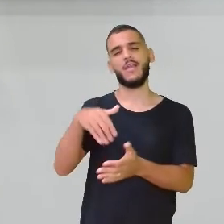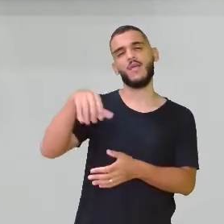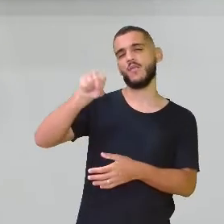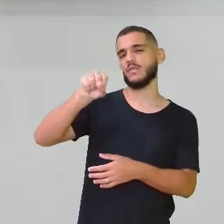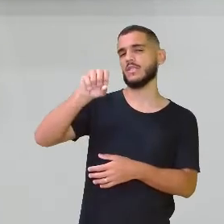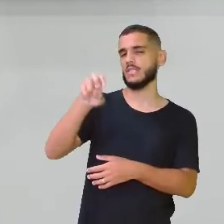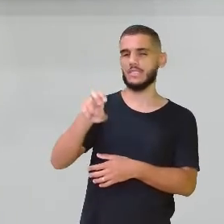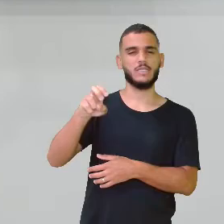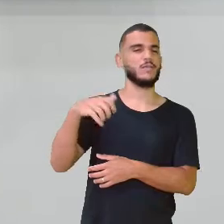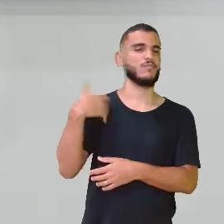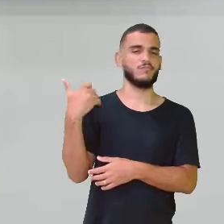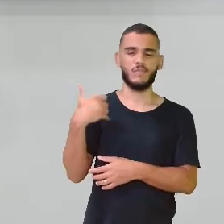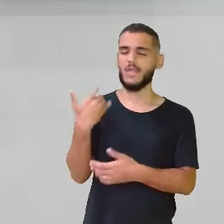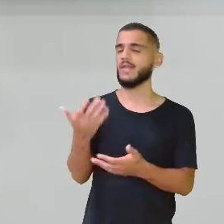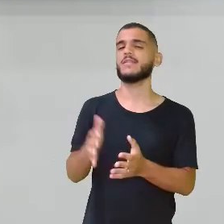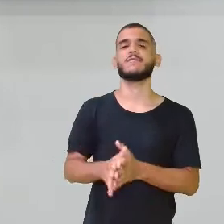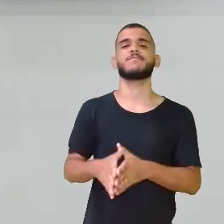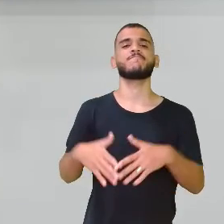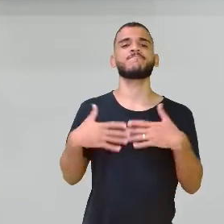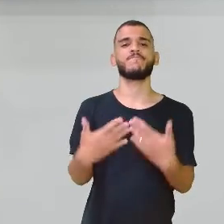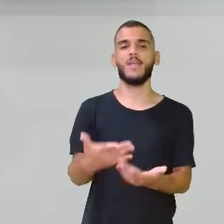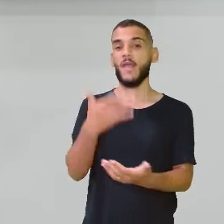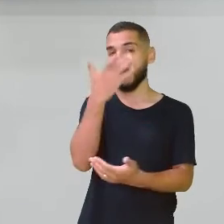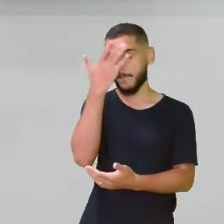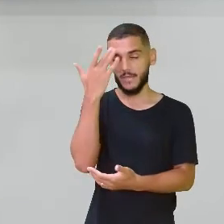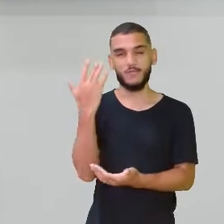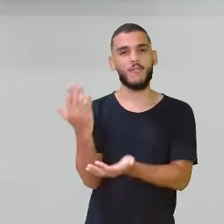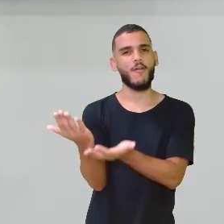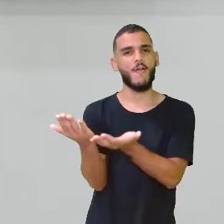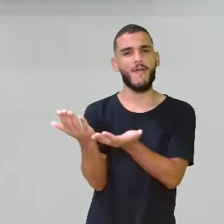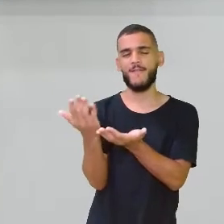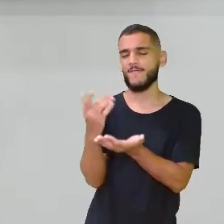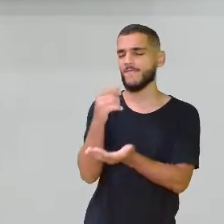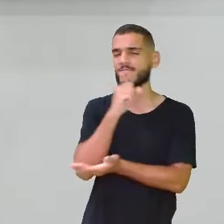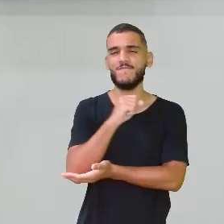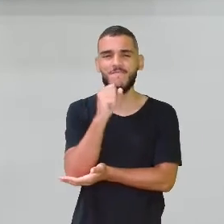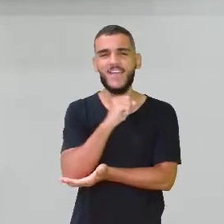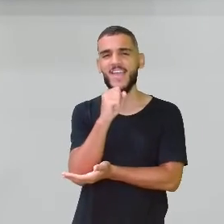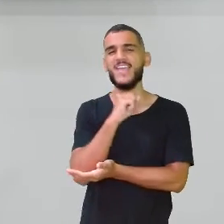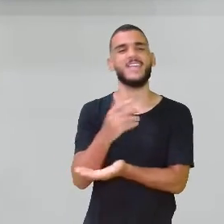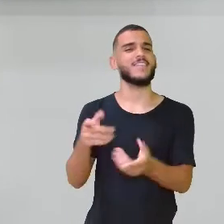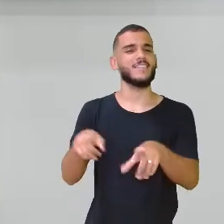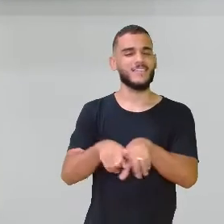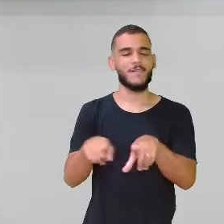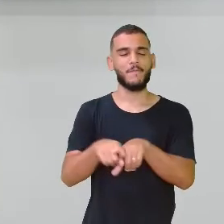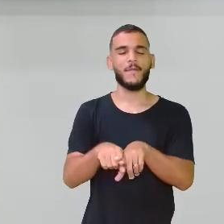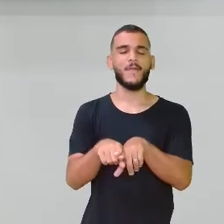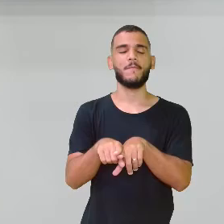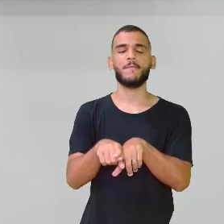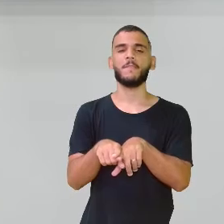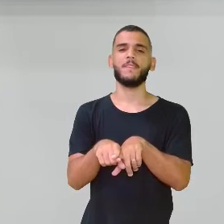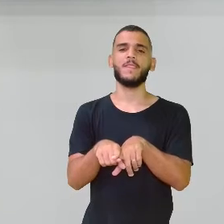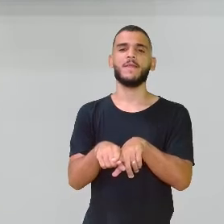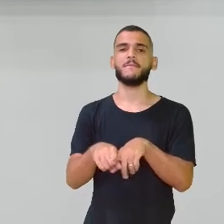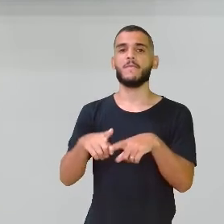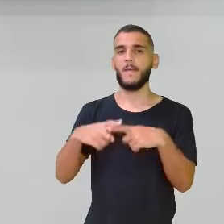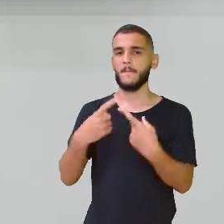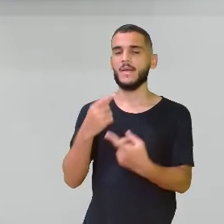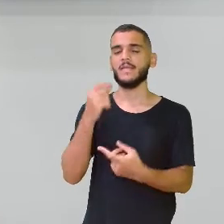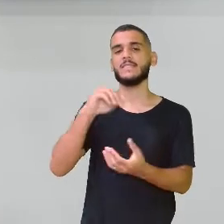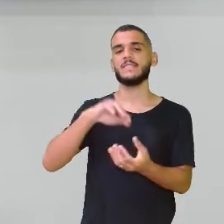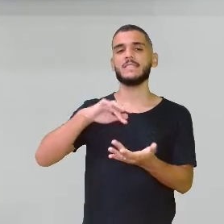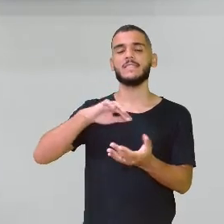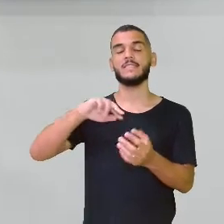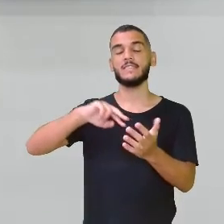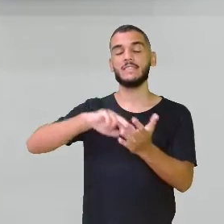85, não é? As pessoas estão ficando mais velhas e isso é muito bom, porque a maturidade